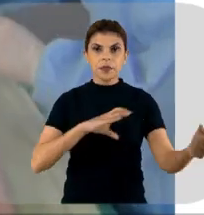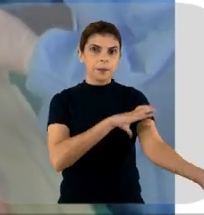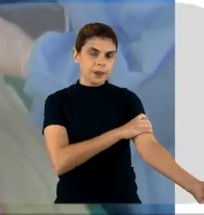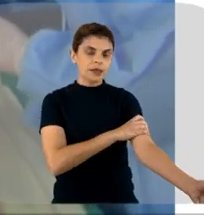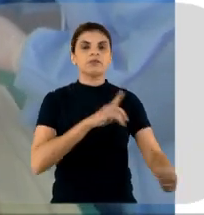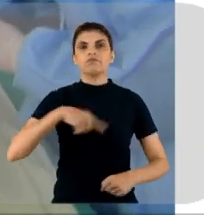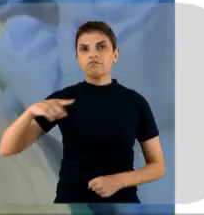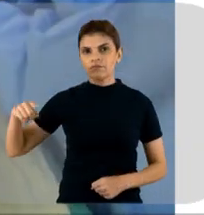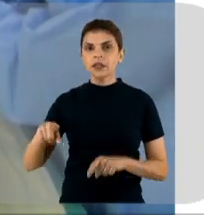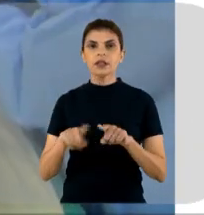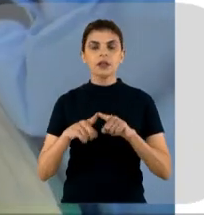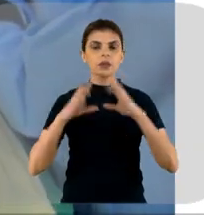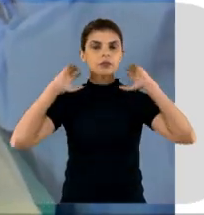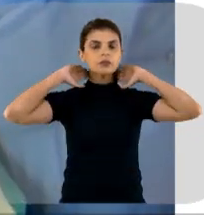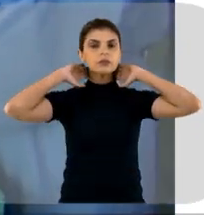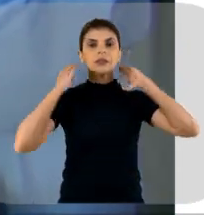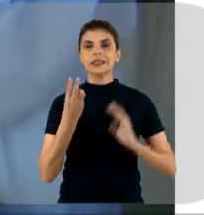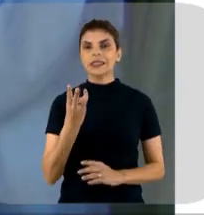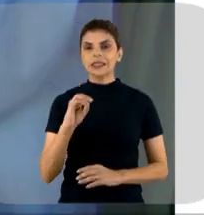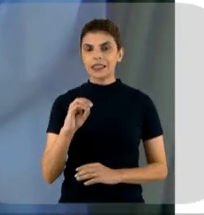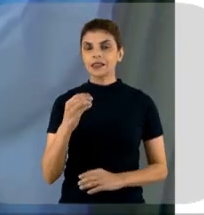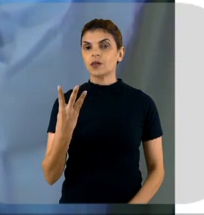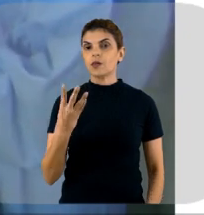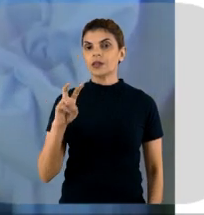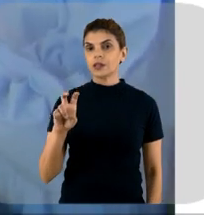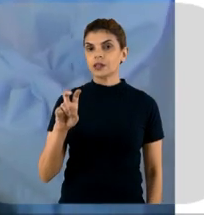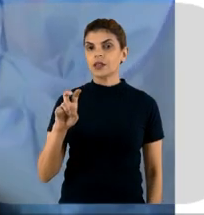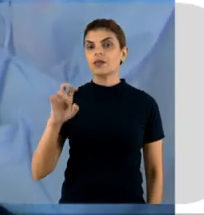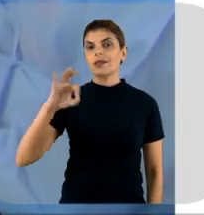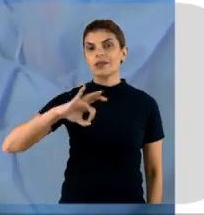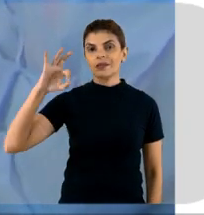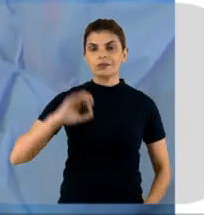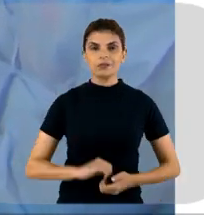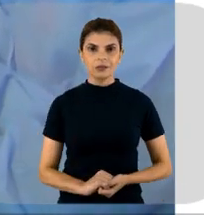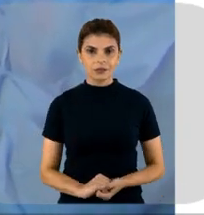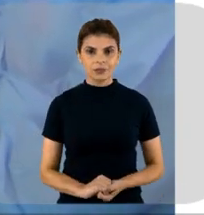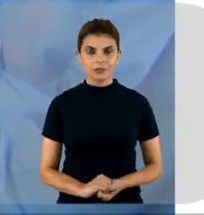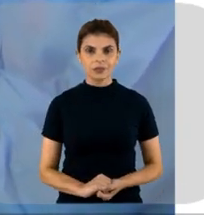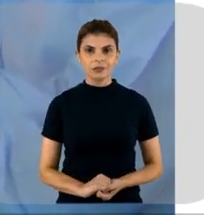e a cabeceira deve ser ajustada de 30 a 45 graus.